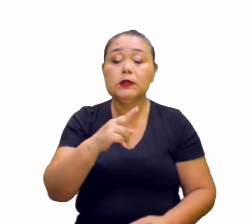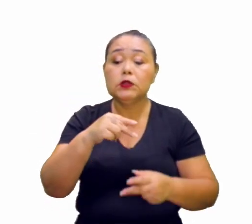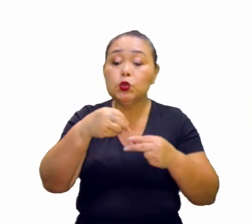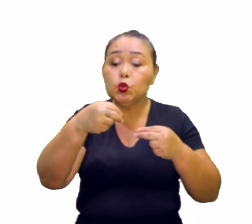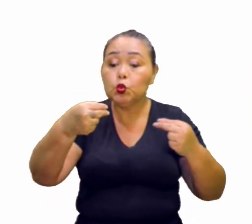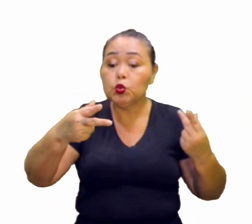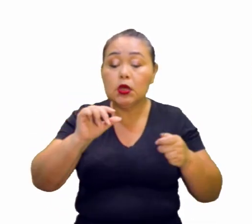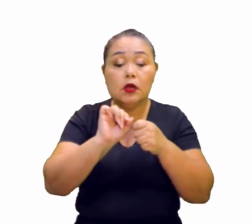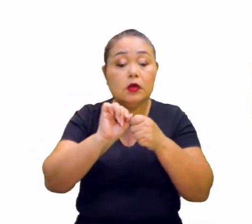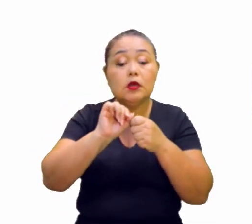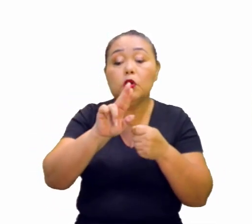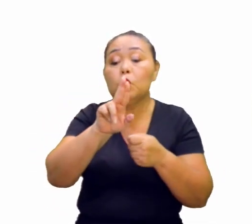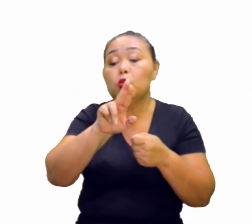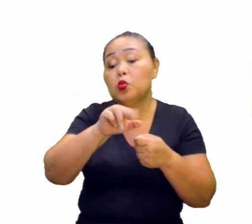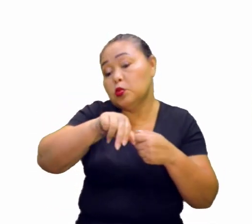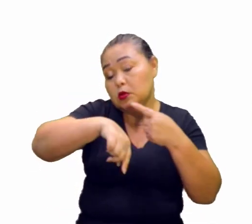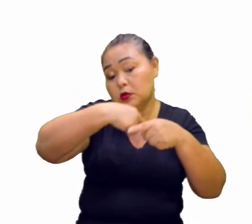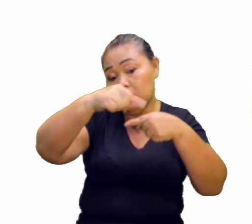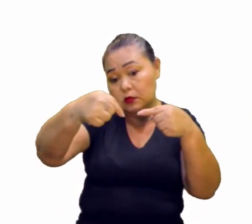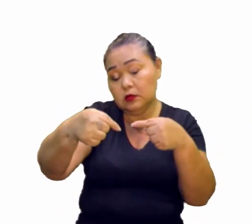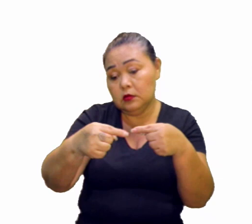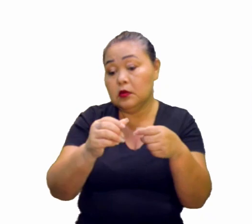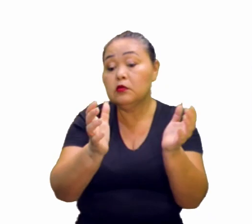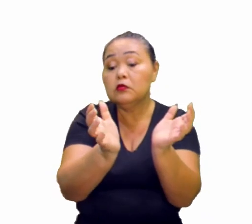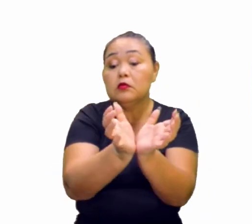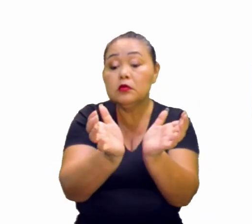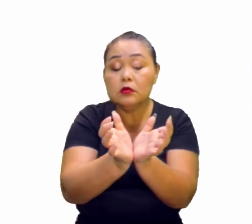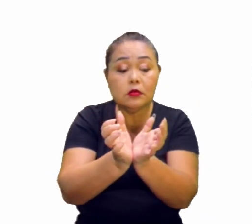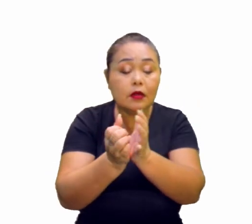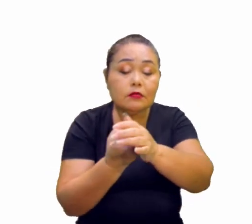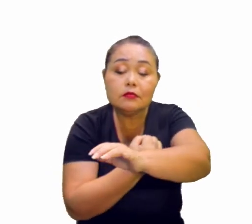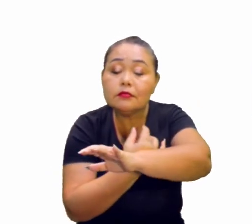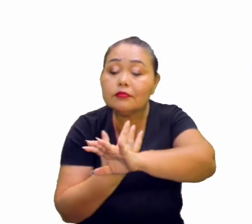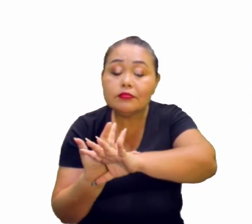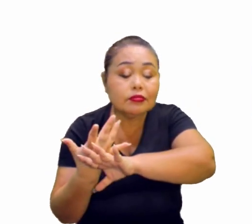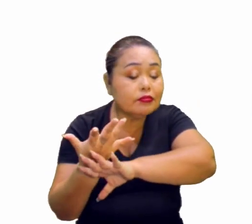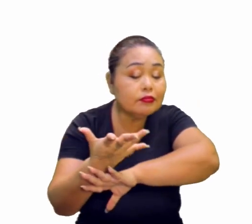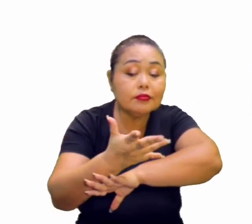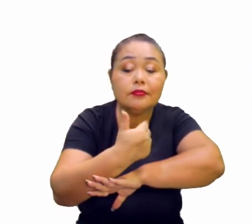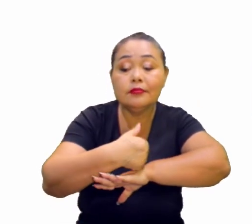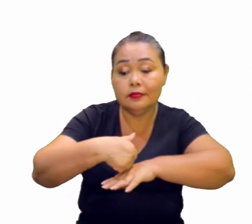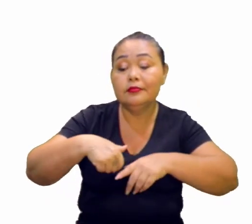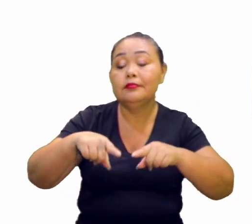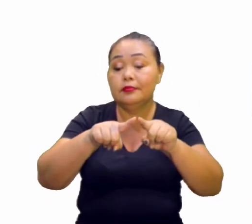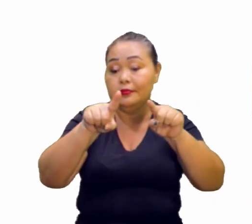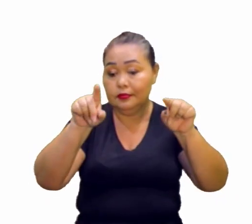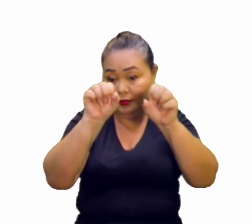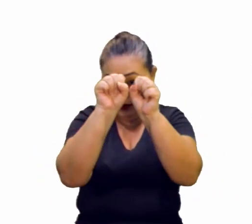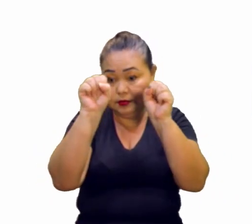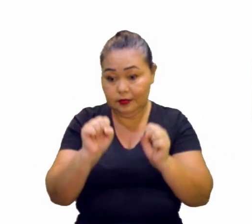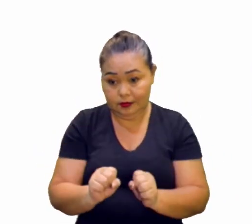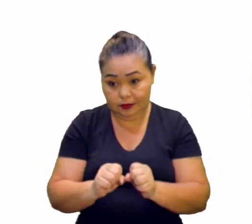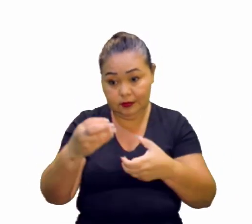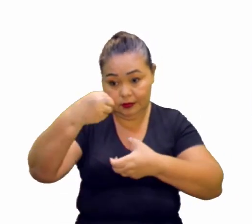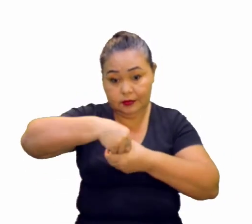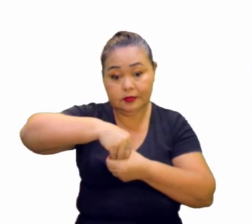de outros insumos que podem surgir a partir dos espécimes que você vai estar inserindo aí nos seus SAFs, tá bom? Em relação à